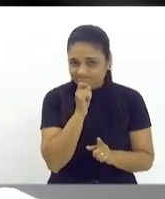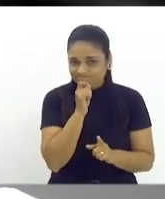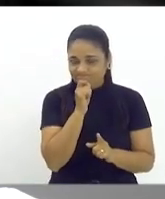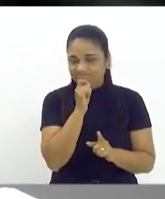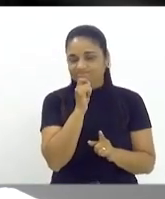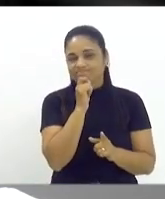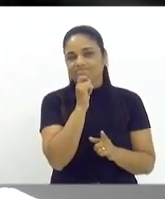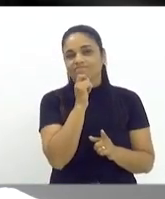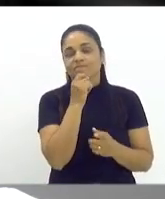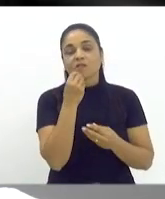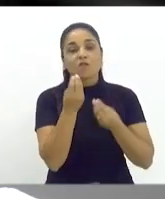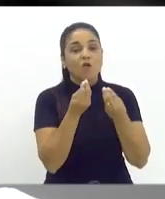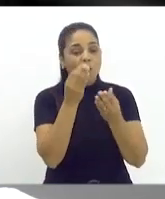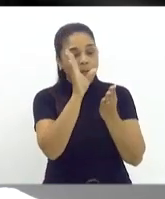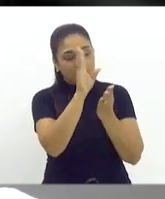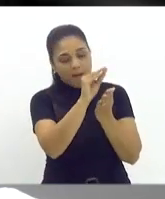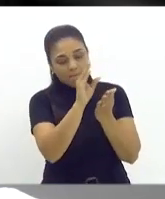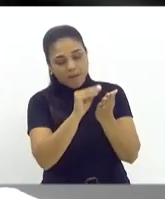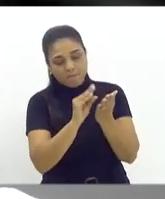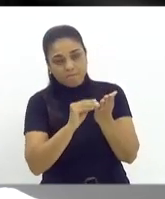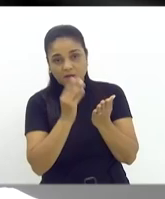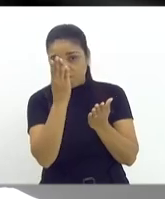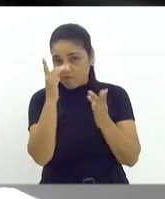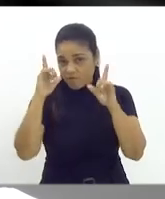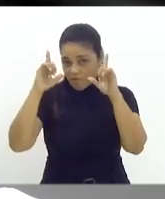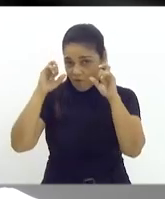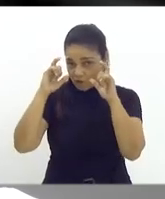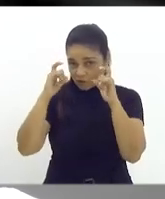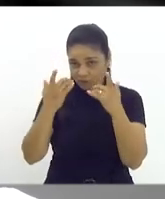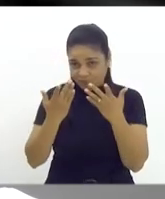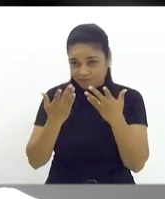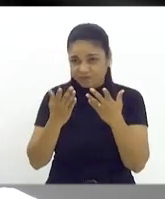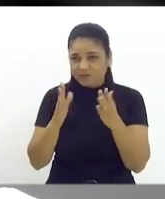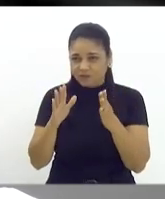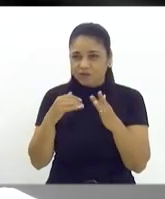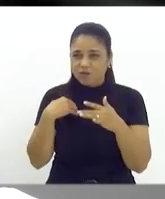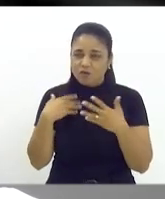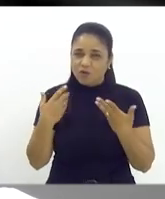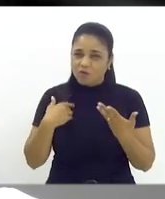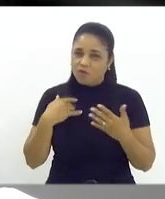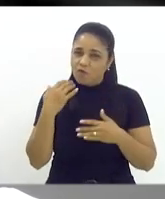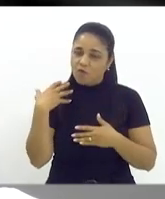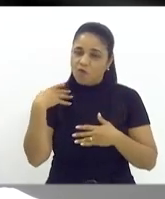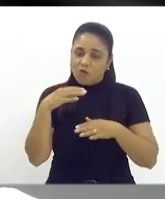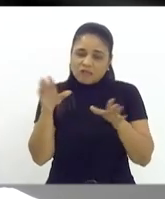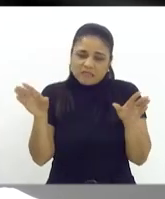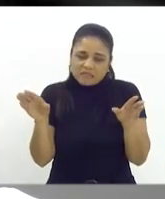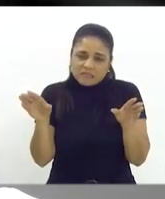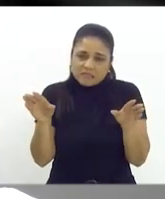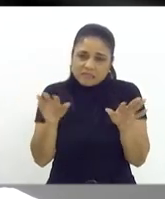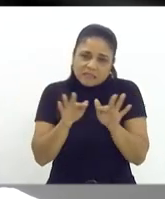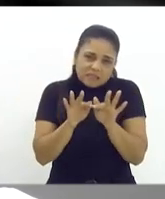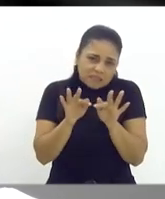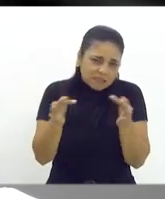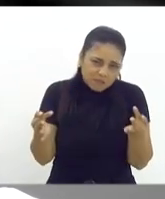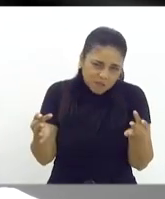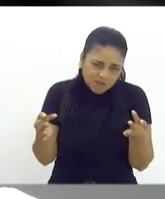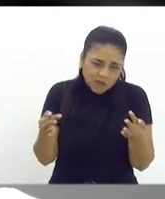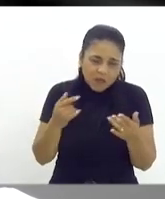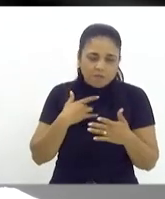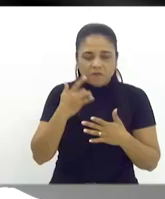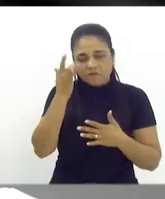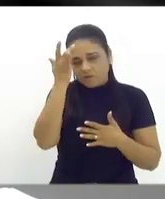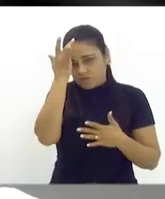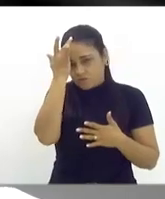suspeitos inclusive vou falar exemplificando que talvez fique fácil para